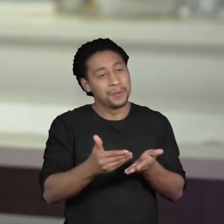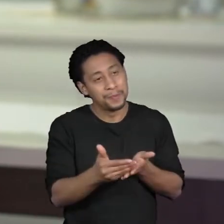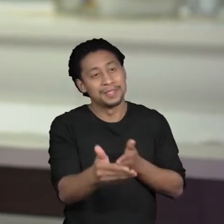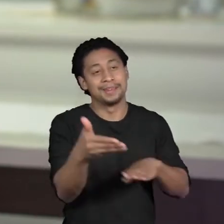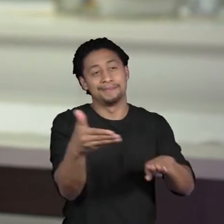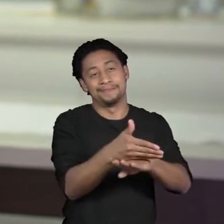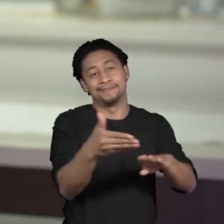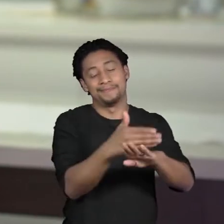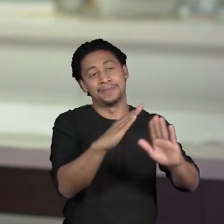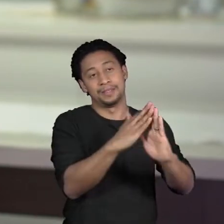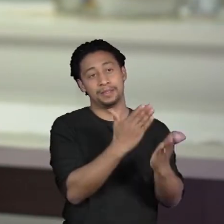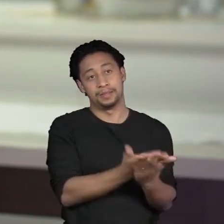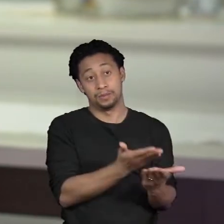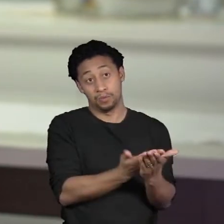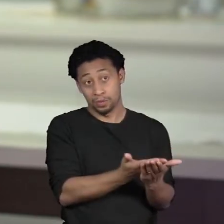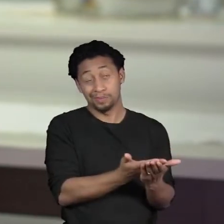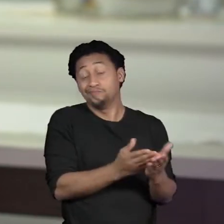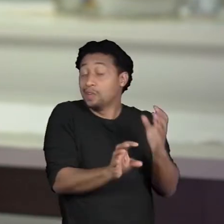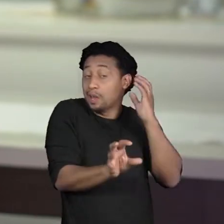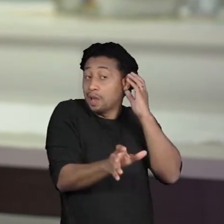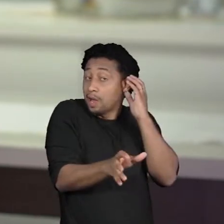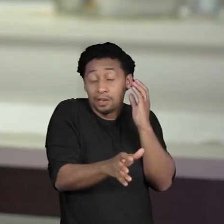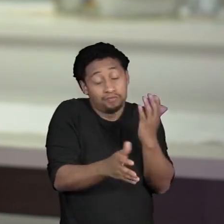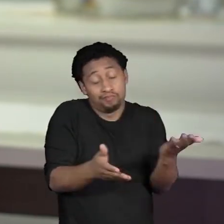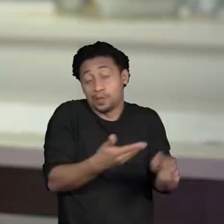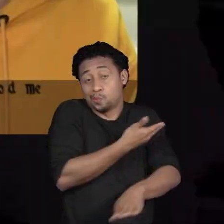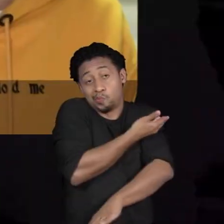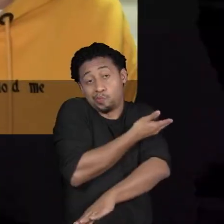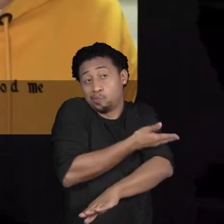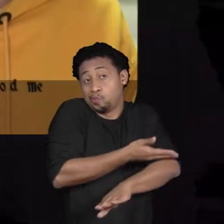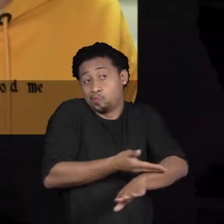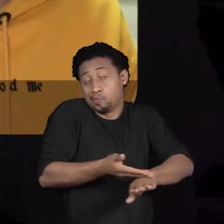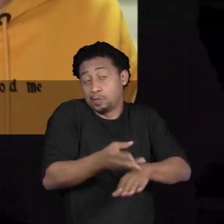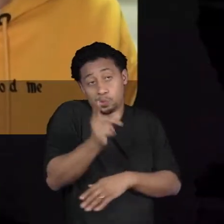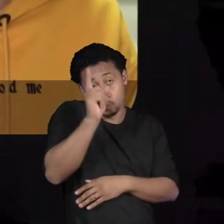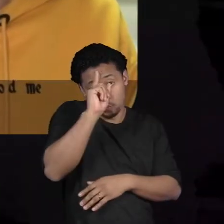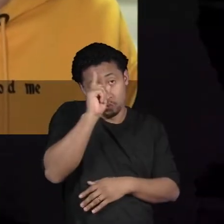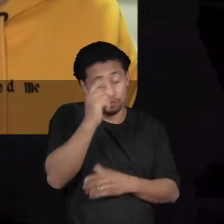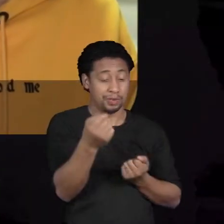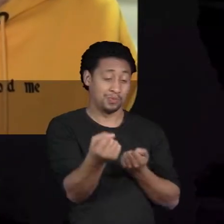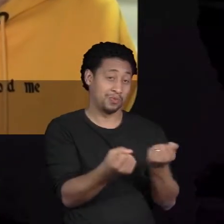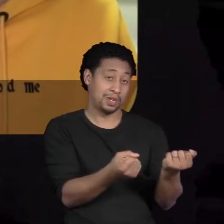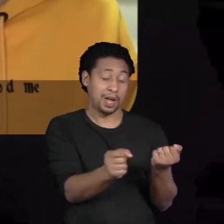água depois era dividido entre os familiares.